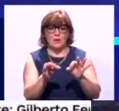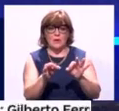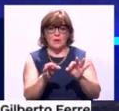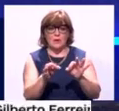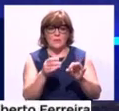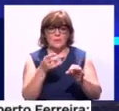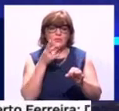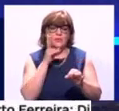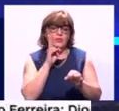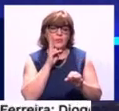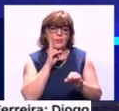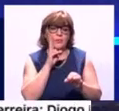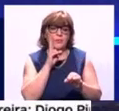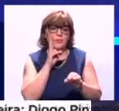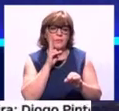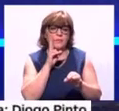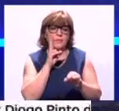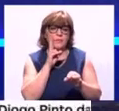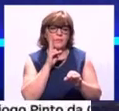Desculpe-me.